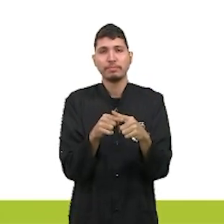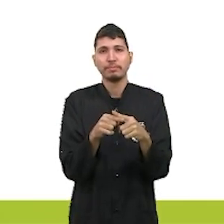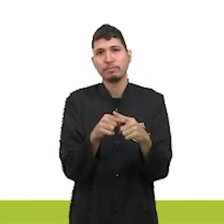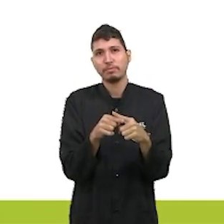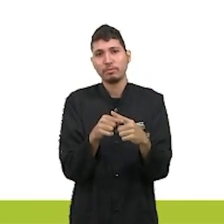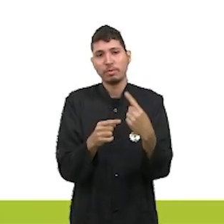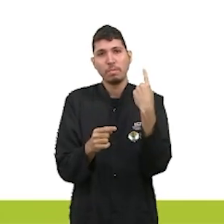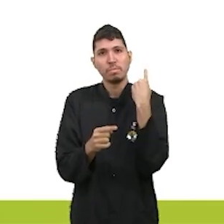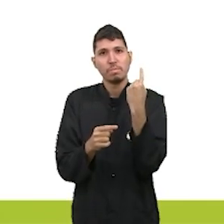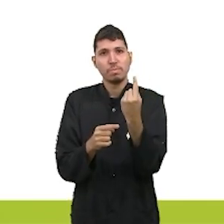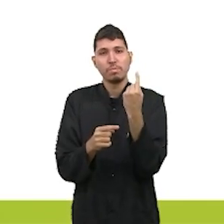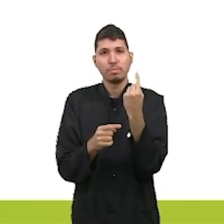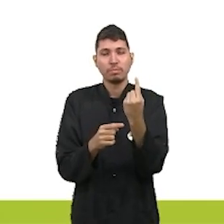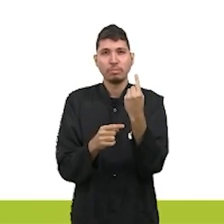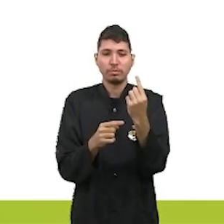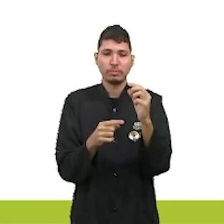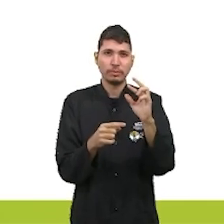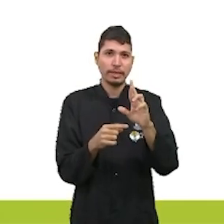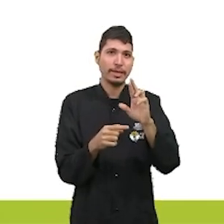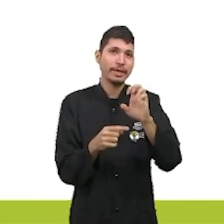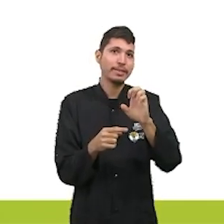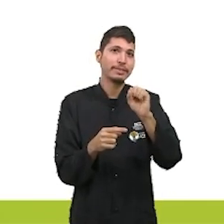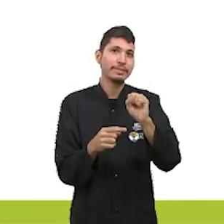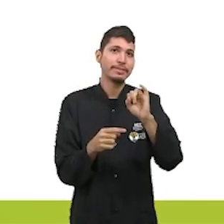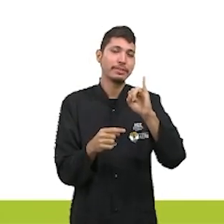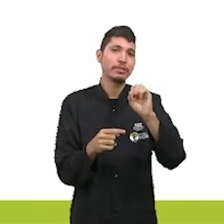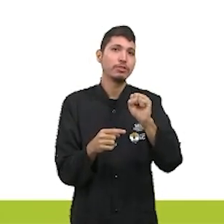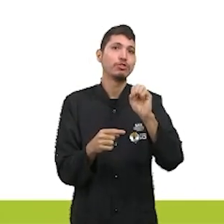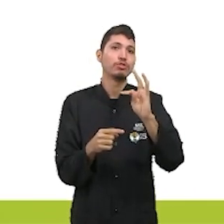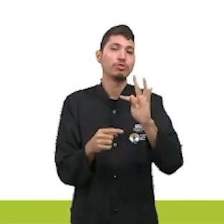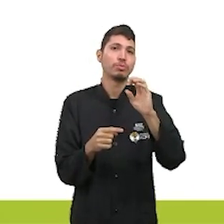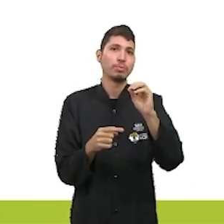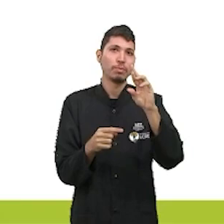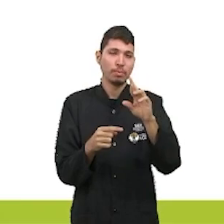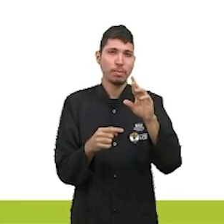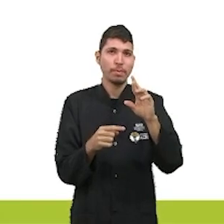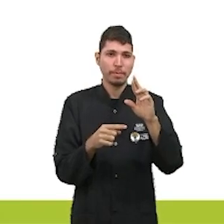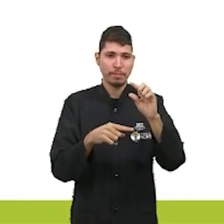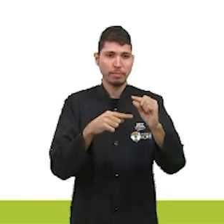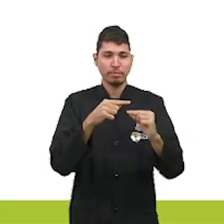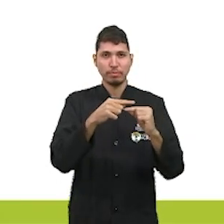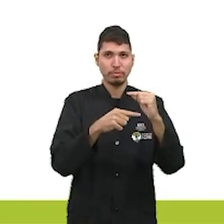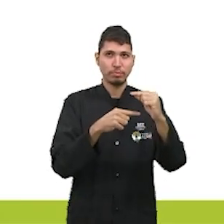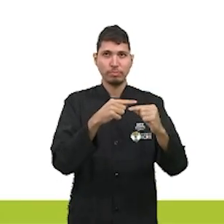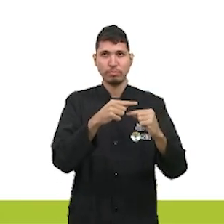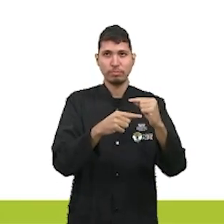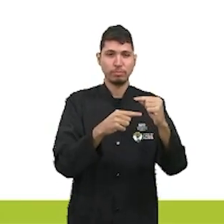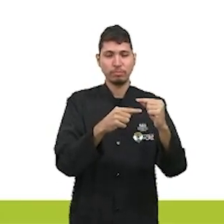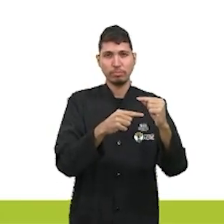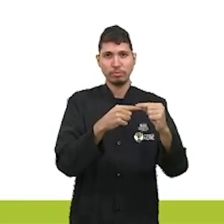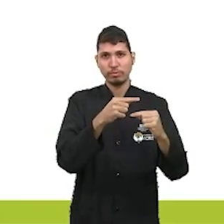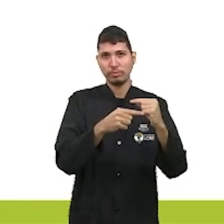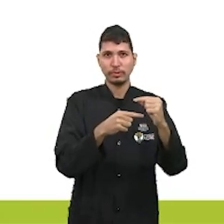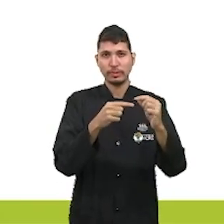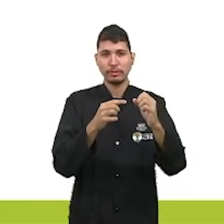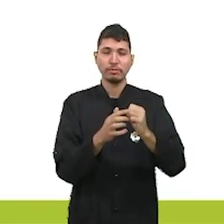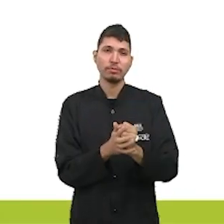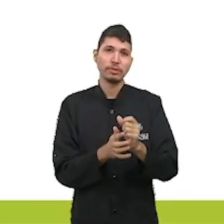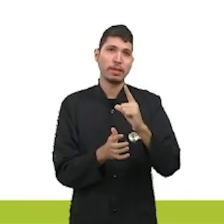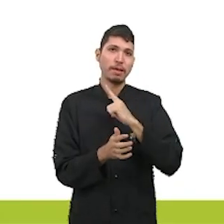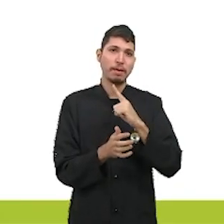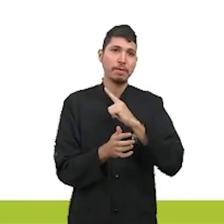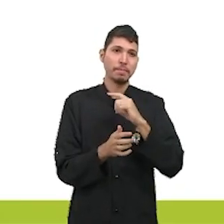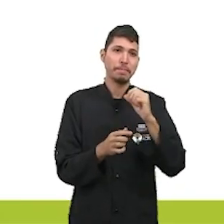um elemento, né, que é o resistor, e é o sistema que pode ser formado por um ou mais componentes